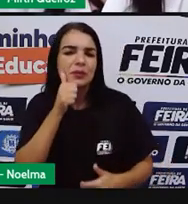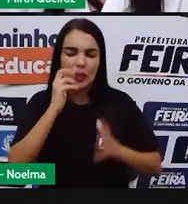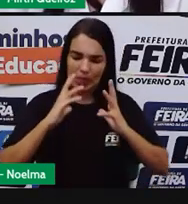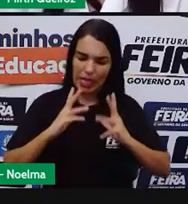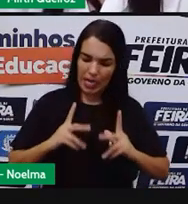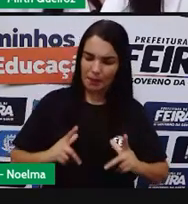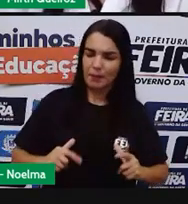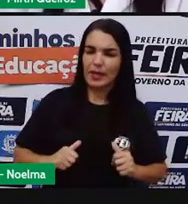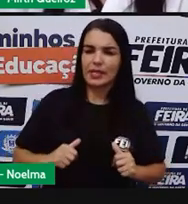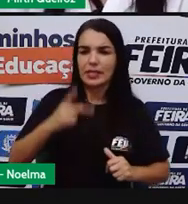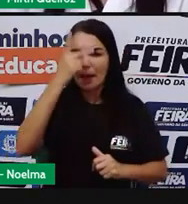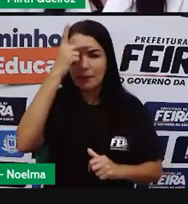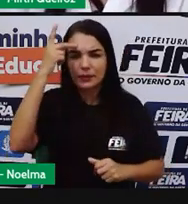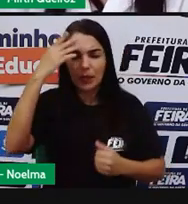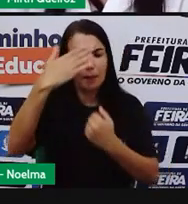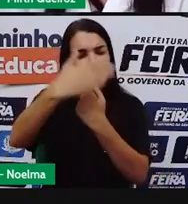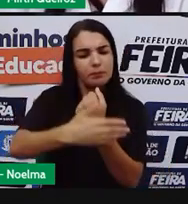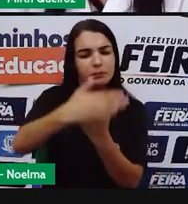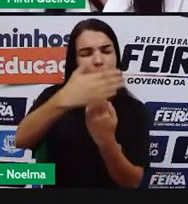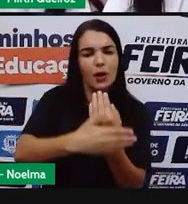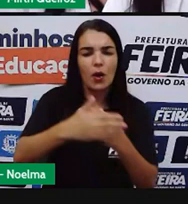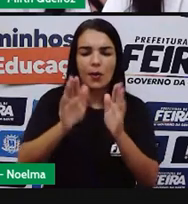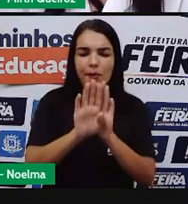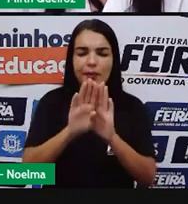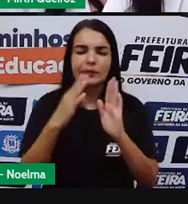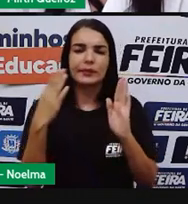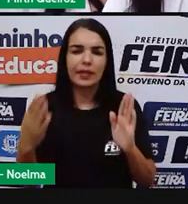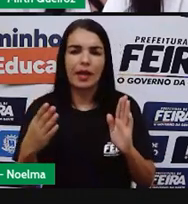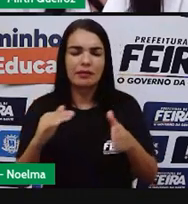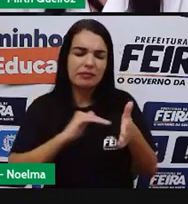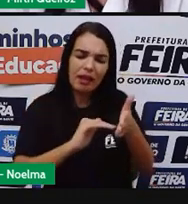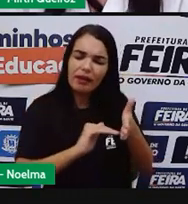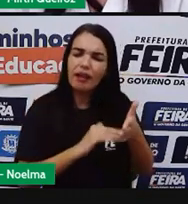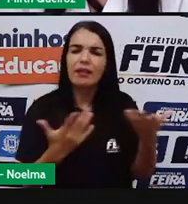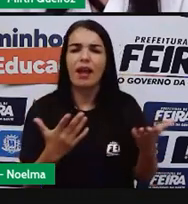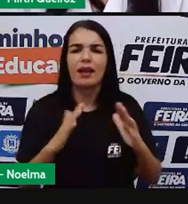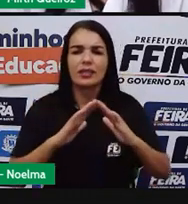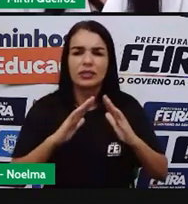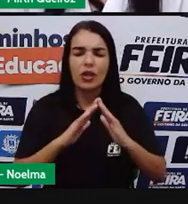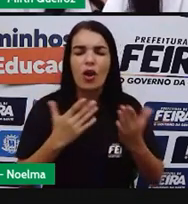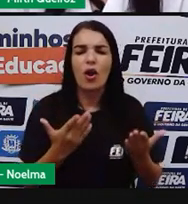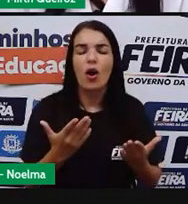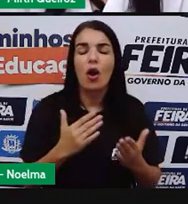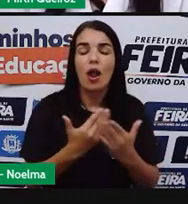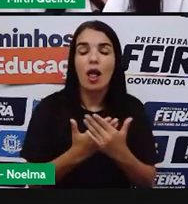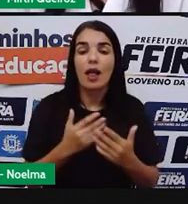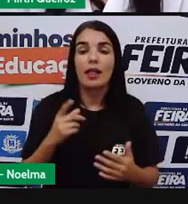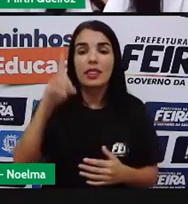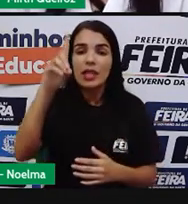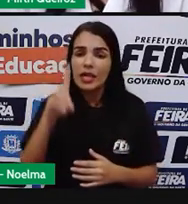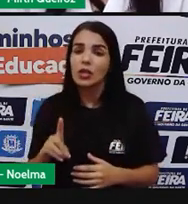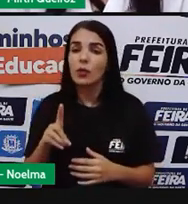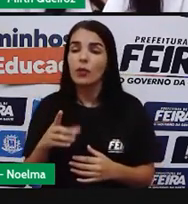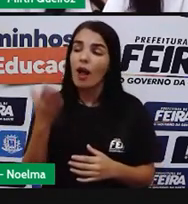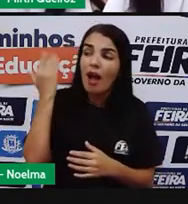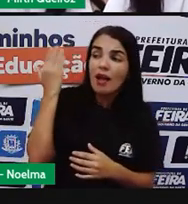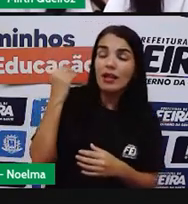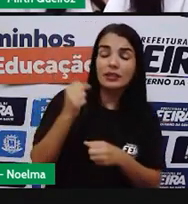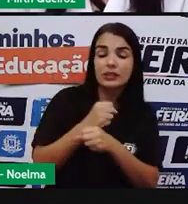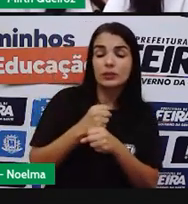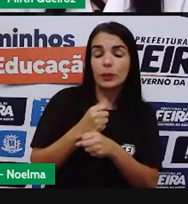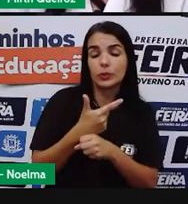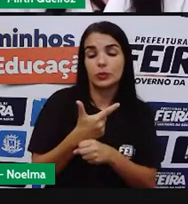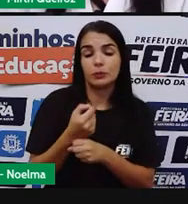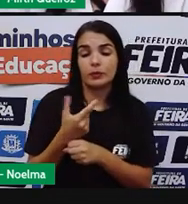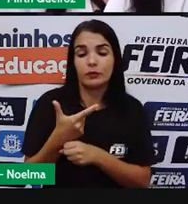com o porteiro, com a diretora, a secretária escolar, a gente teve contato com todo mundo lá no início de 2020. Alguém